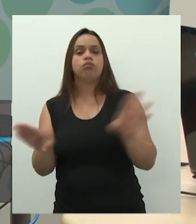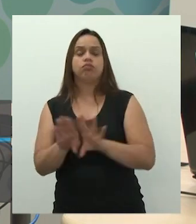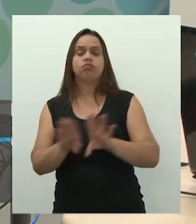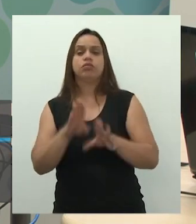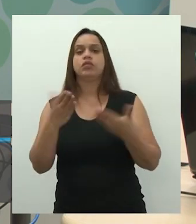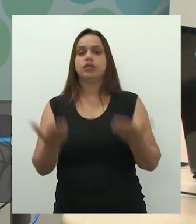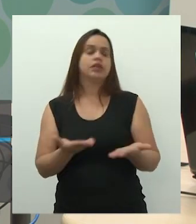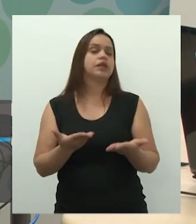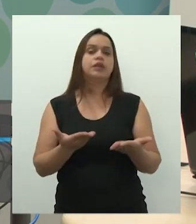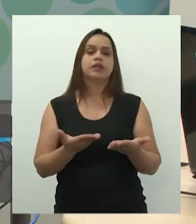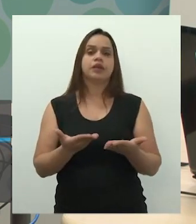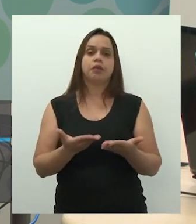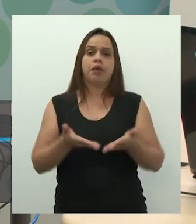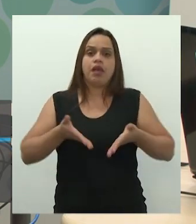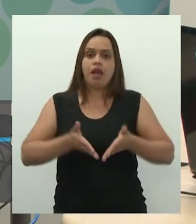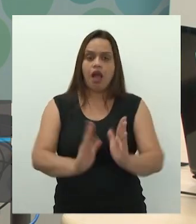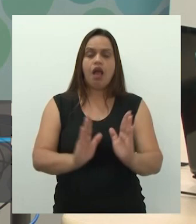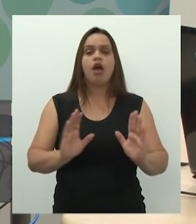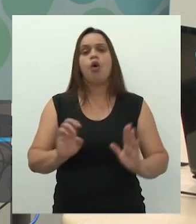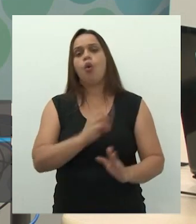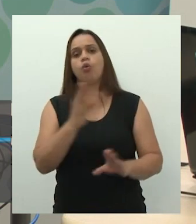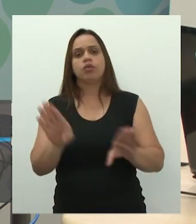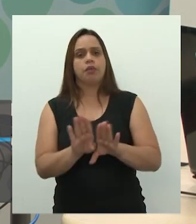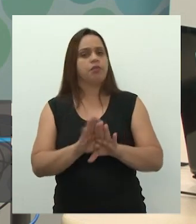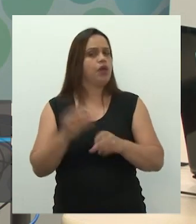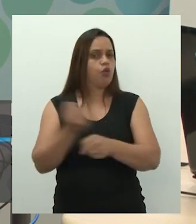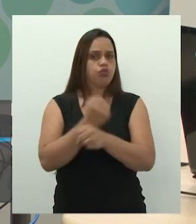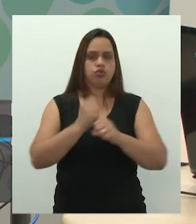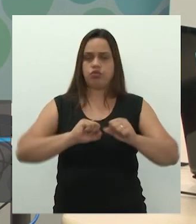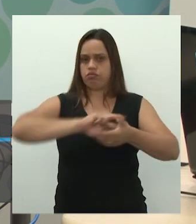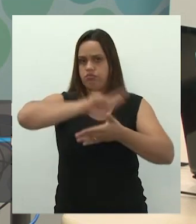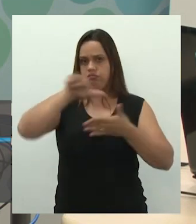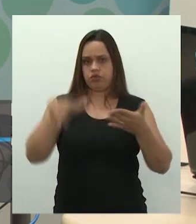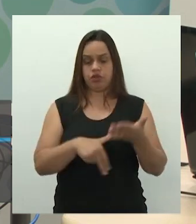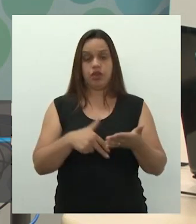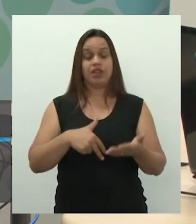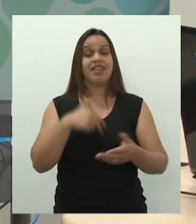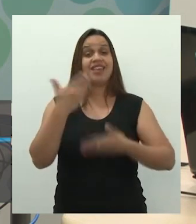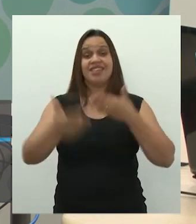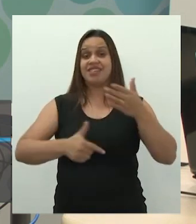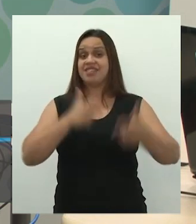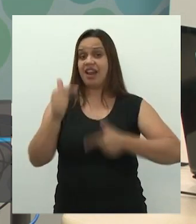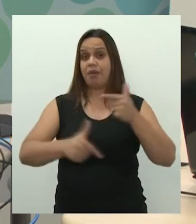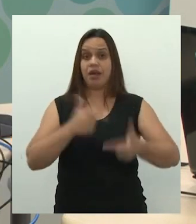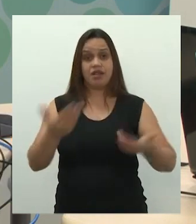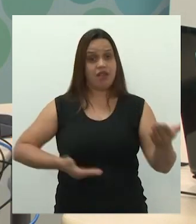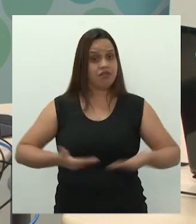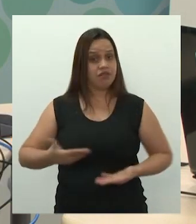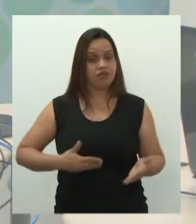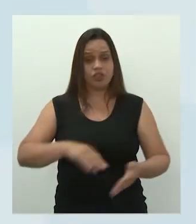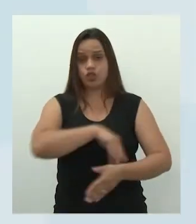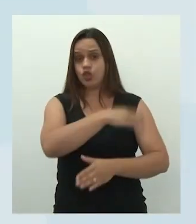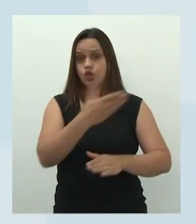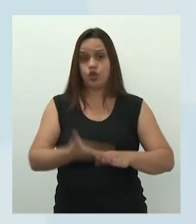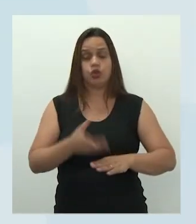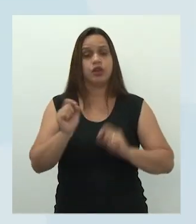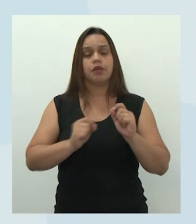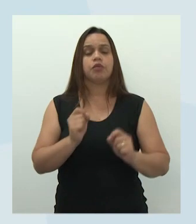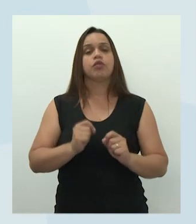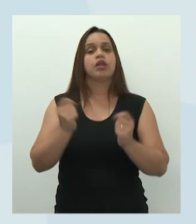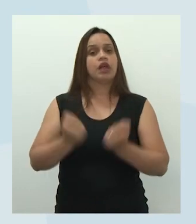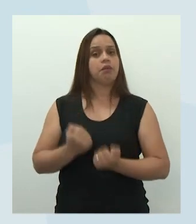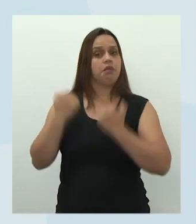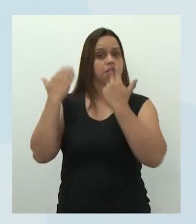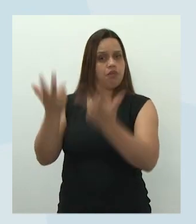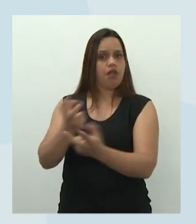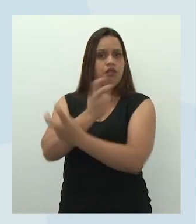comando direto dos faraós aí, tá? Então, fica a reflexão para vocês, já que a gente falou um pouquinho